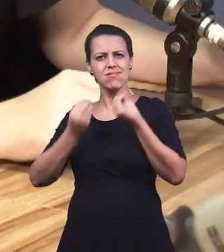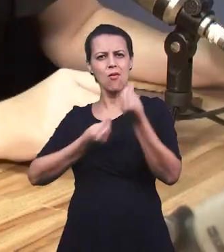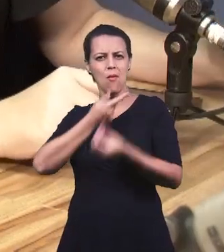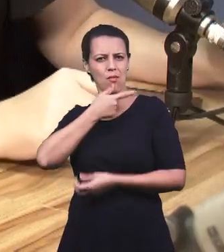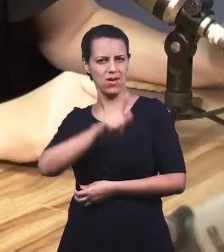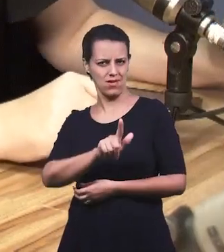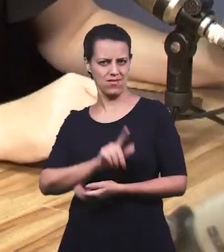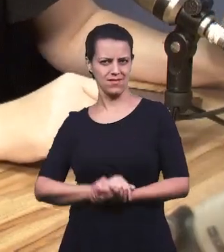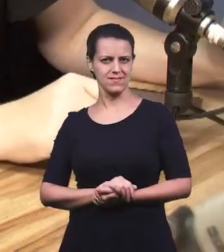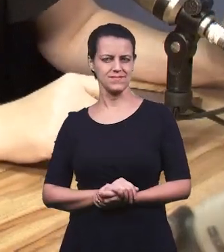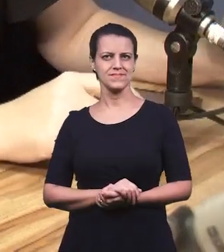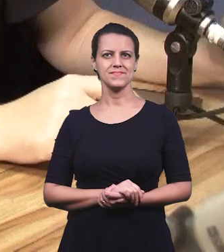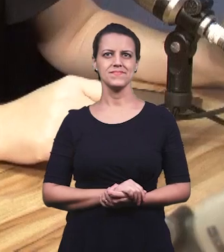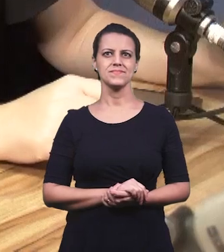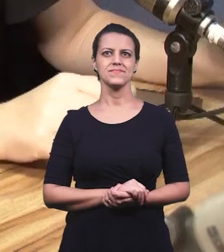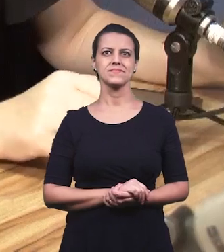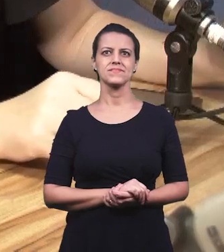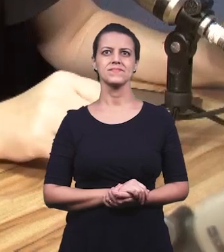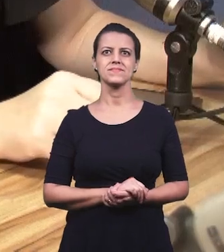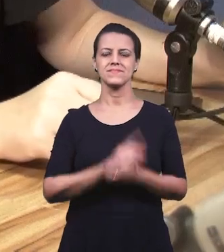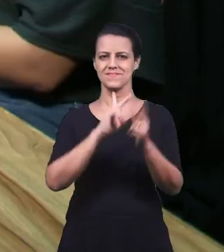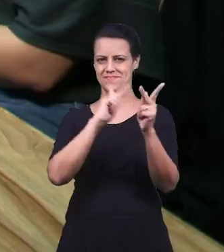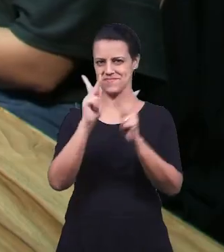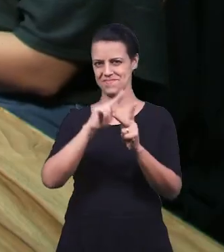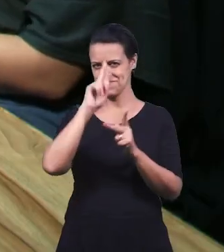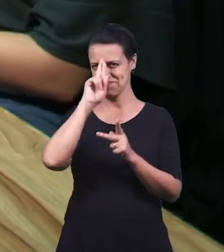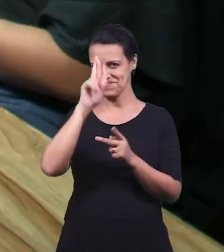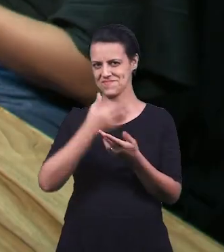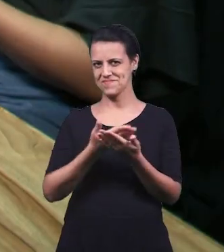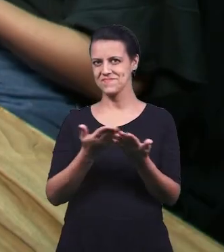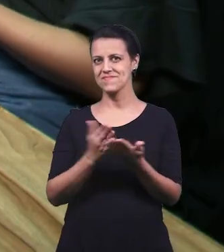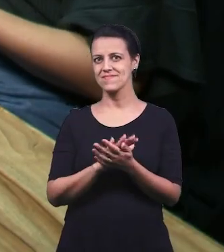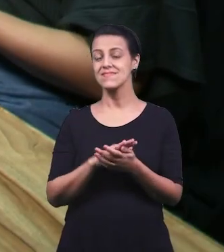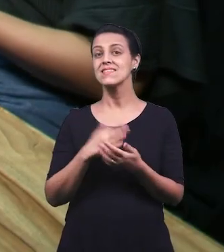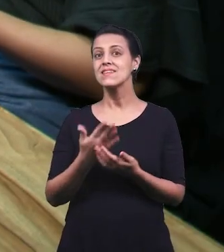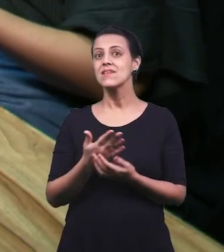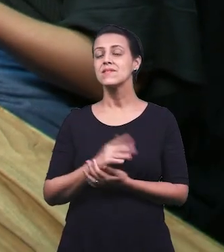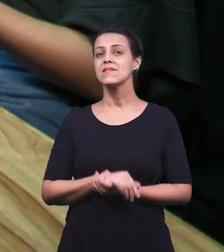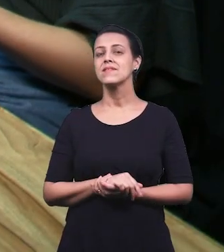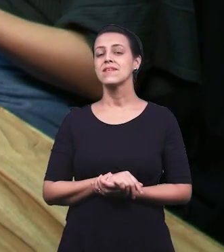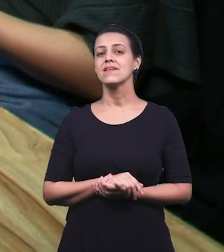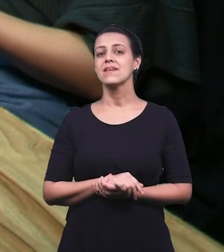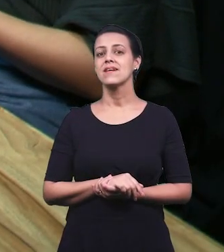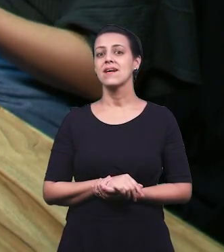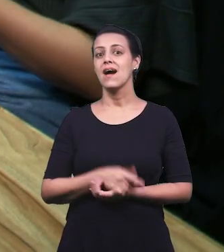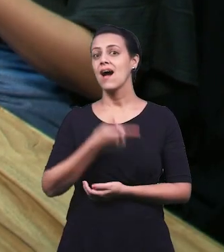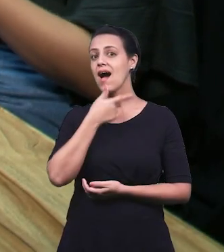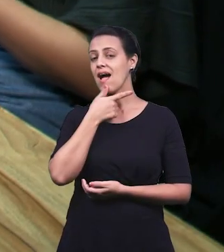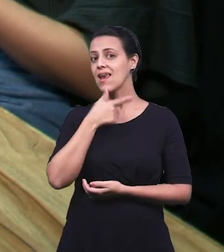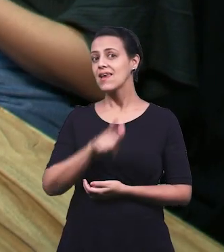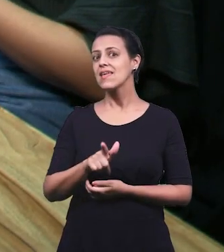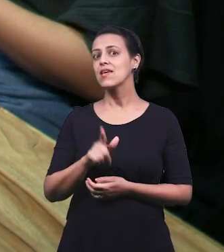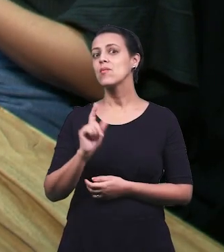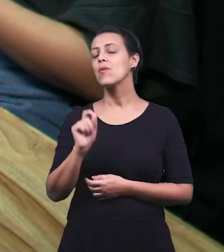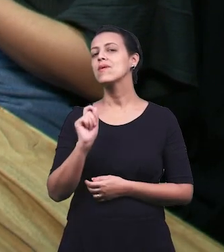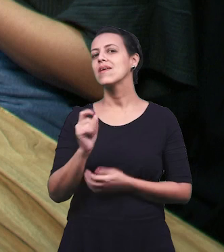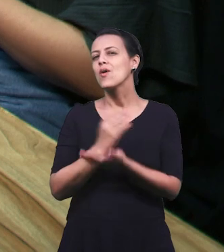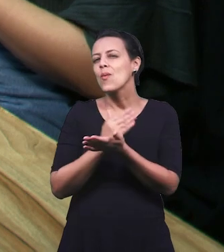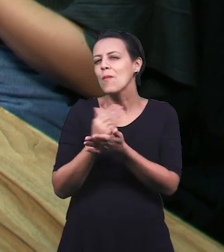linguagem. Traz um pouquinho para a gente, fazendo favor. Pai do Senhor, Priscila. A linguagem é adquirida no bebê desde o